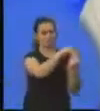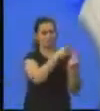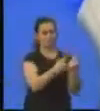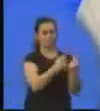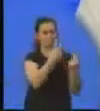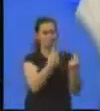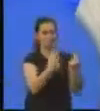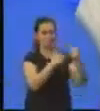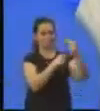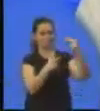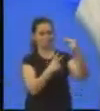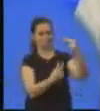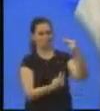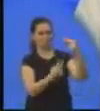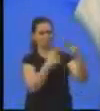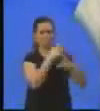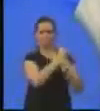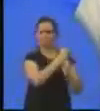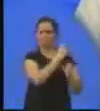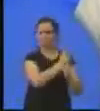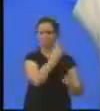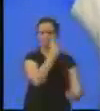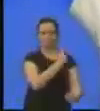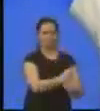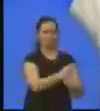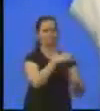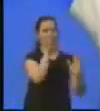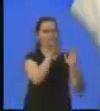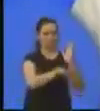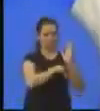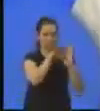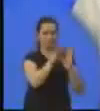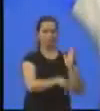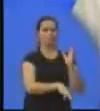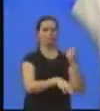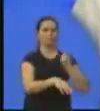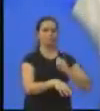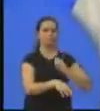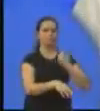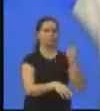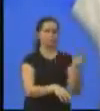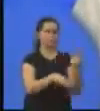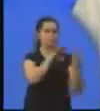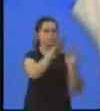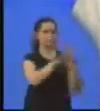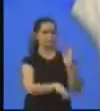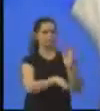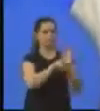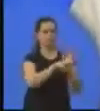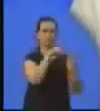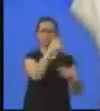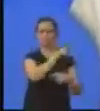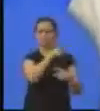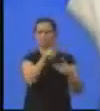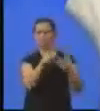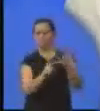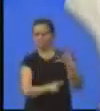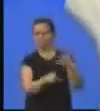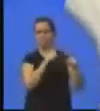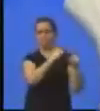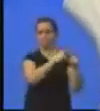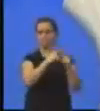tenho definida a tangente. Então, meu domínio tem que tirar esses dois valores de lá, certo? E todos os múltiplos dele,